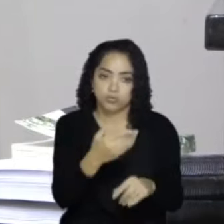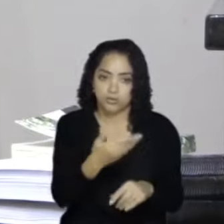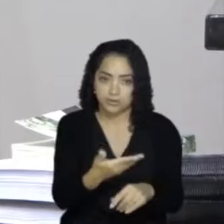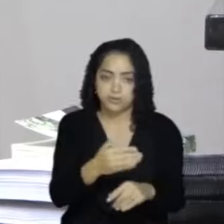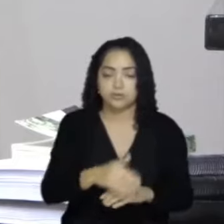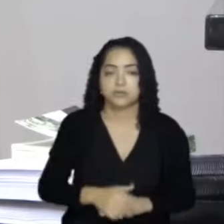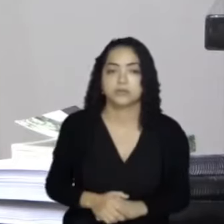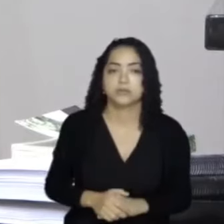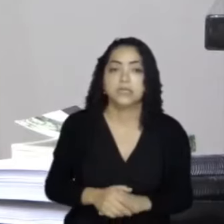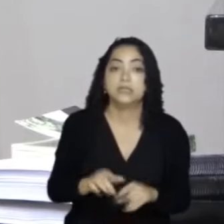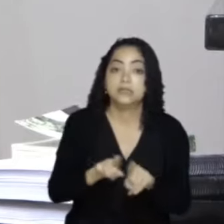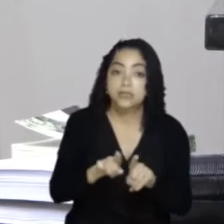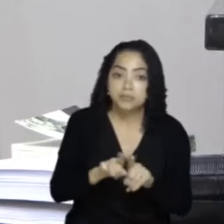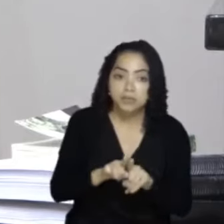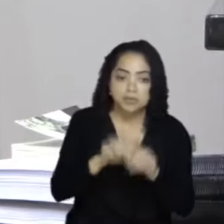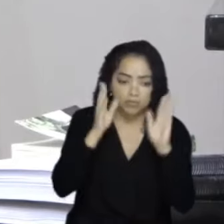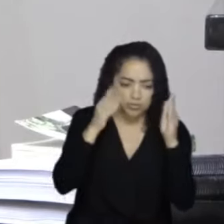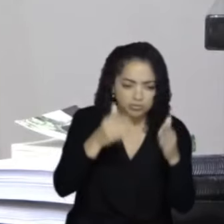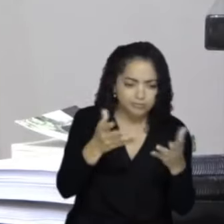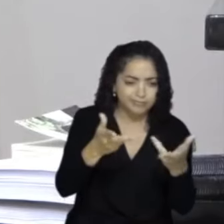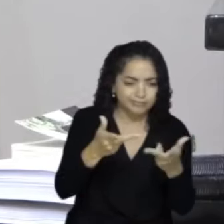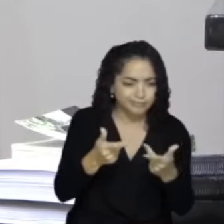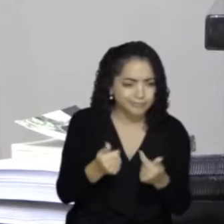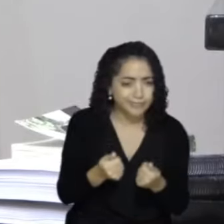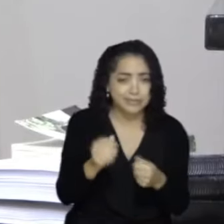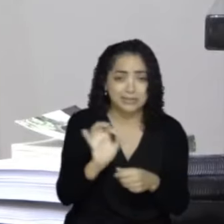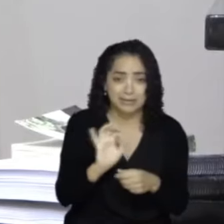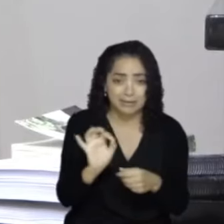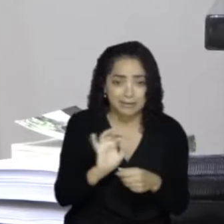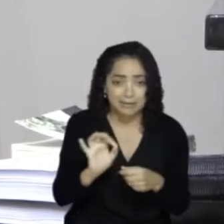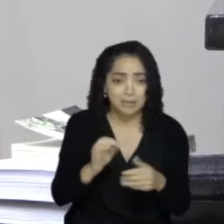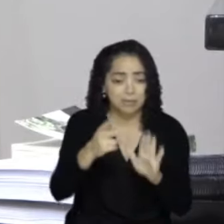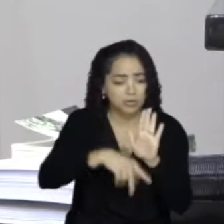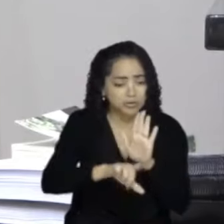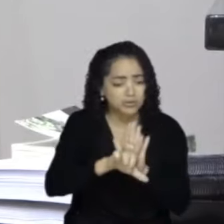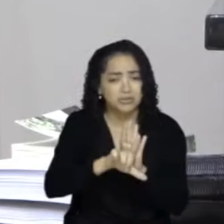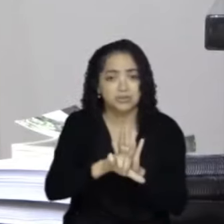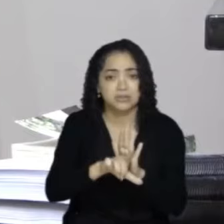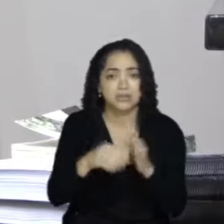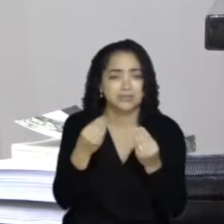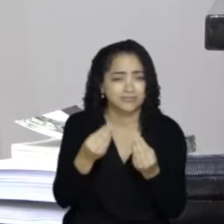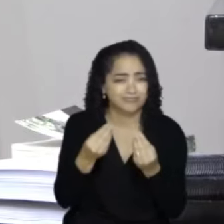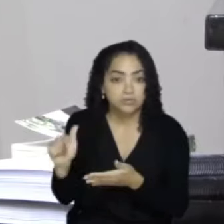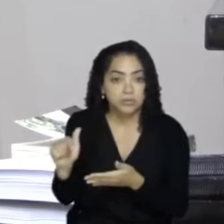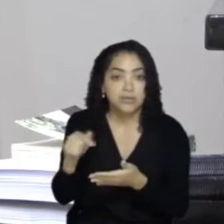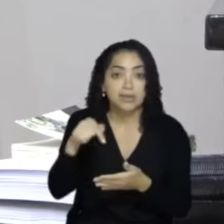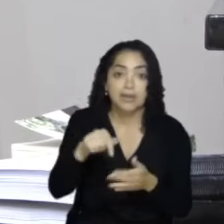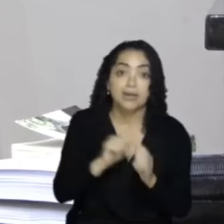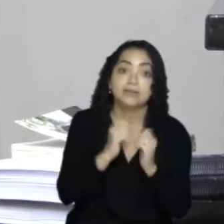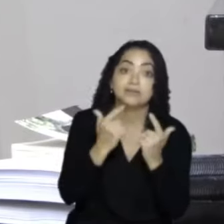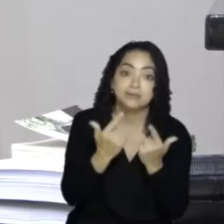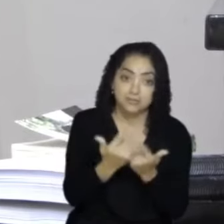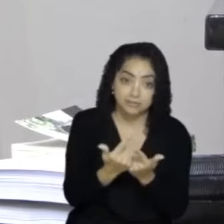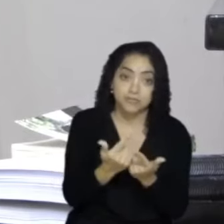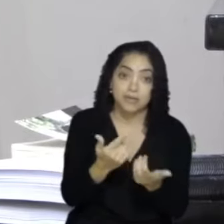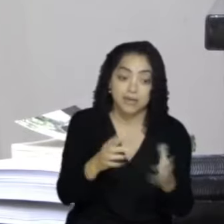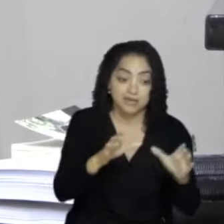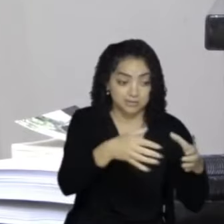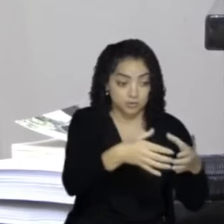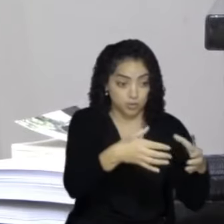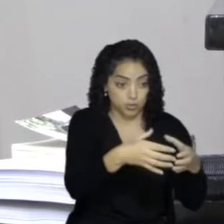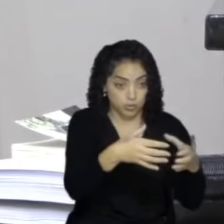além de uma procuradoria ineficiente, projetos de leis absurdos que deixam meninas vítimas de violência sem atendimento, esta bancada aqui